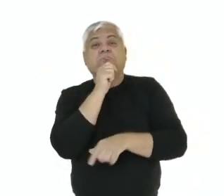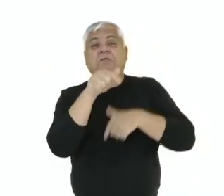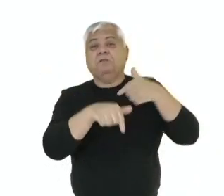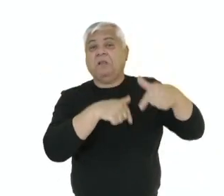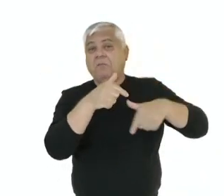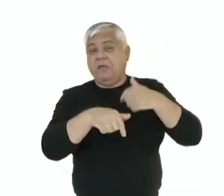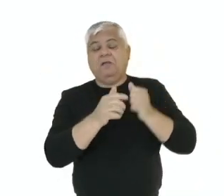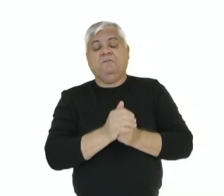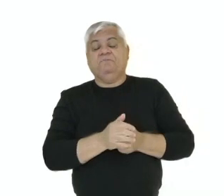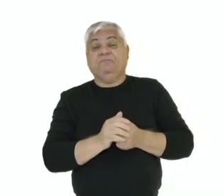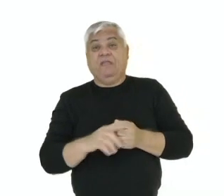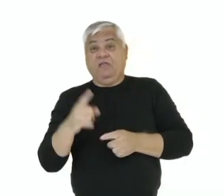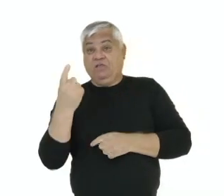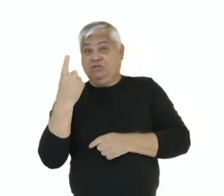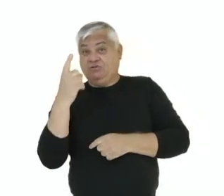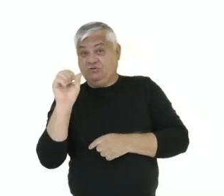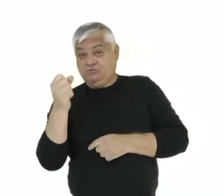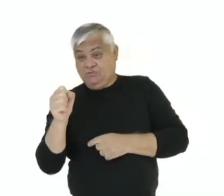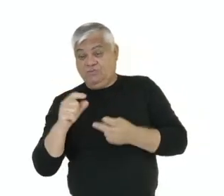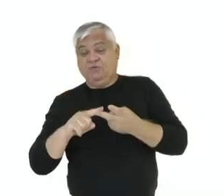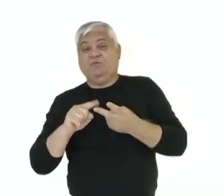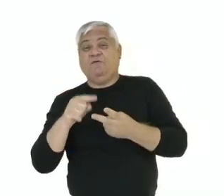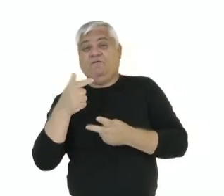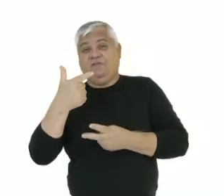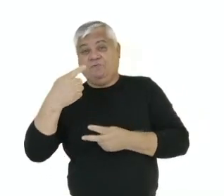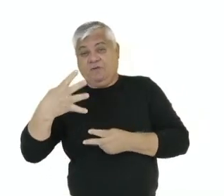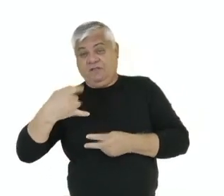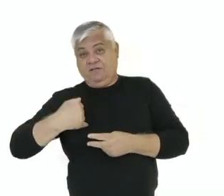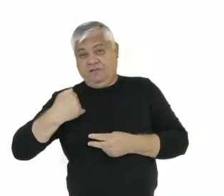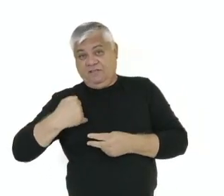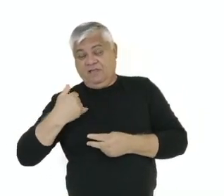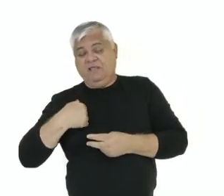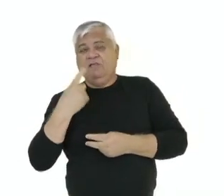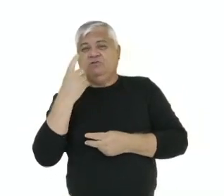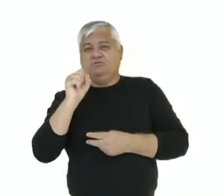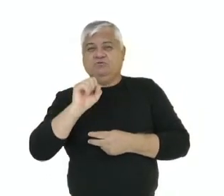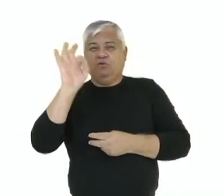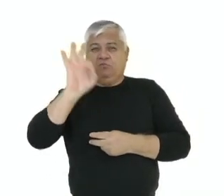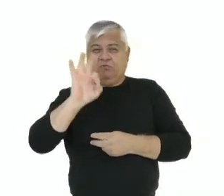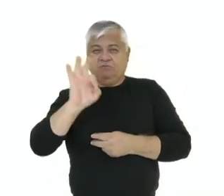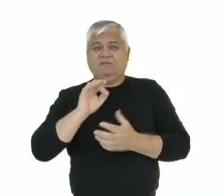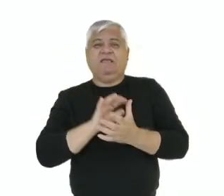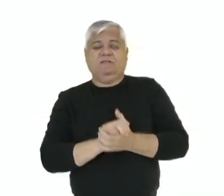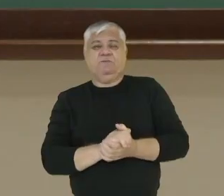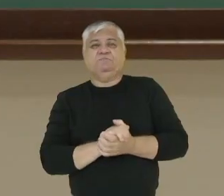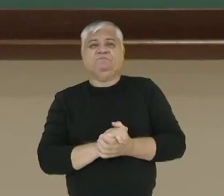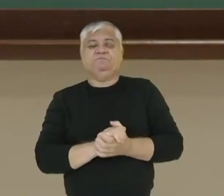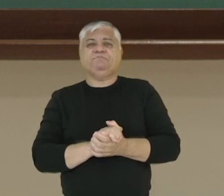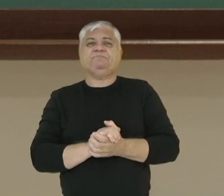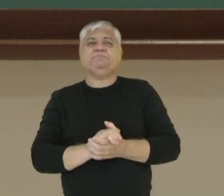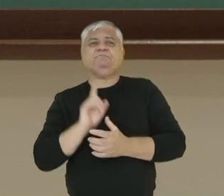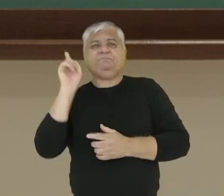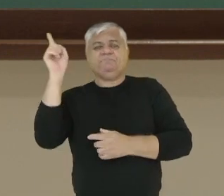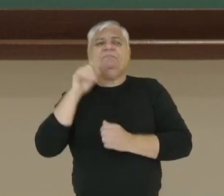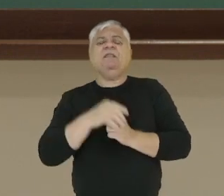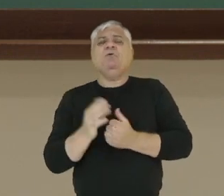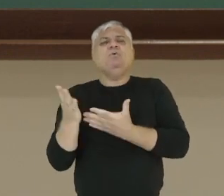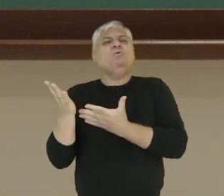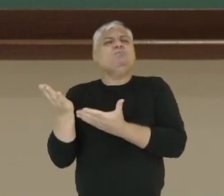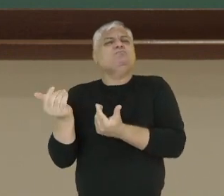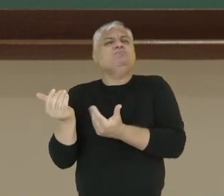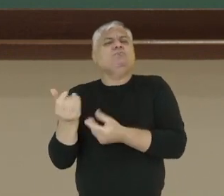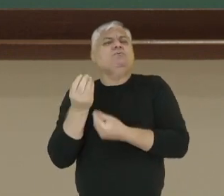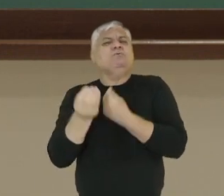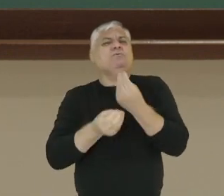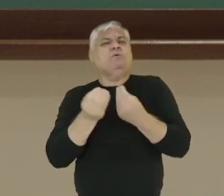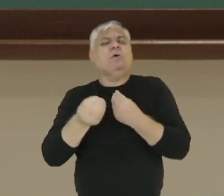18 a 24 anos, 26%, e a taxa geral é de 12,4%. Os jovens